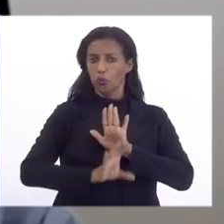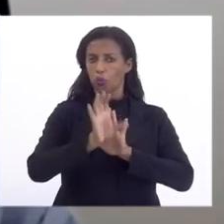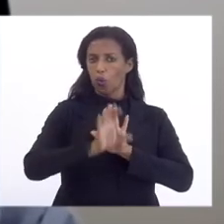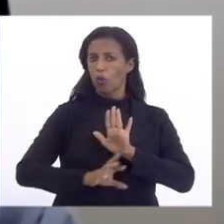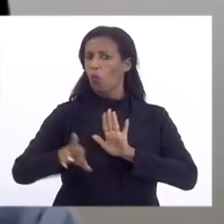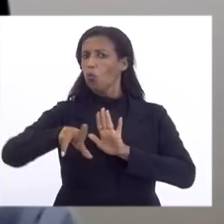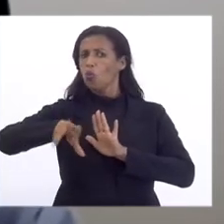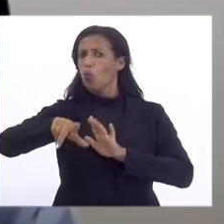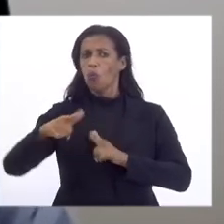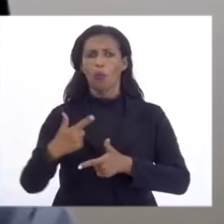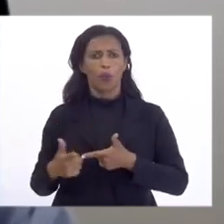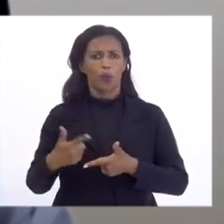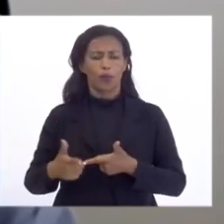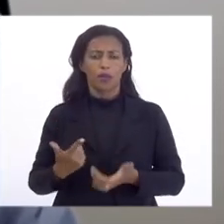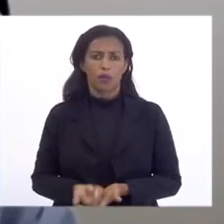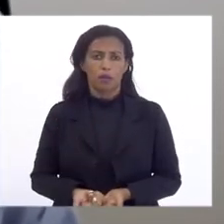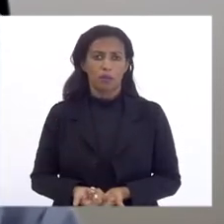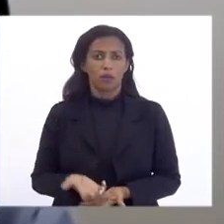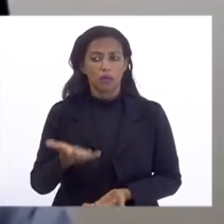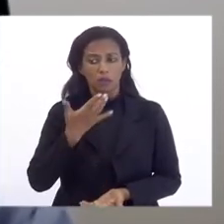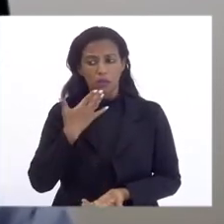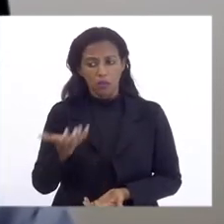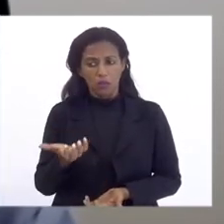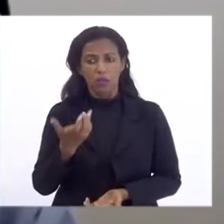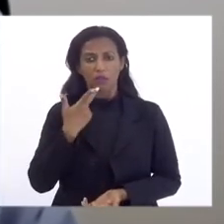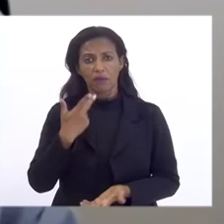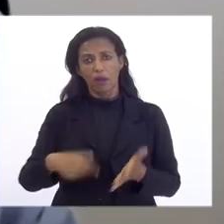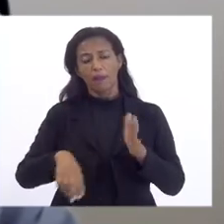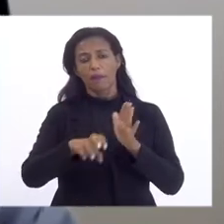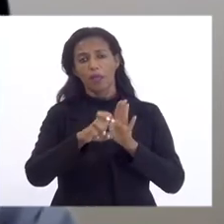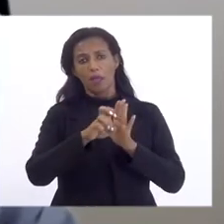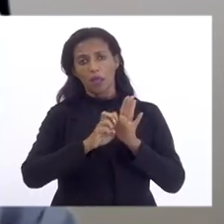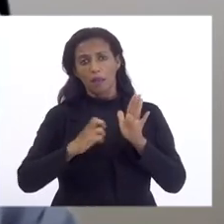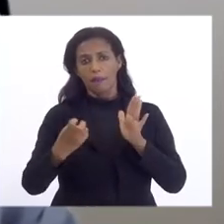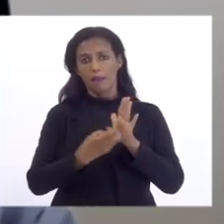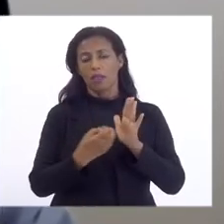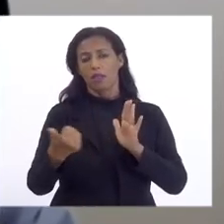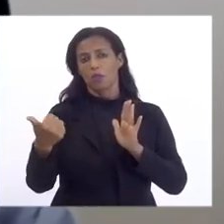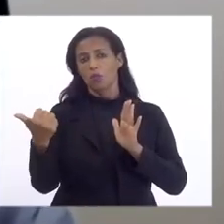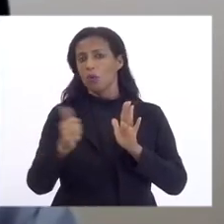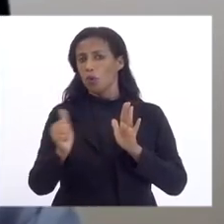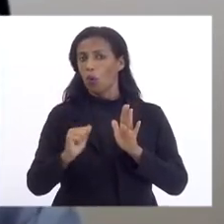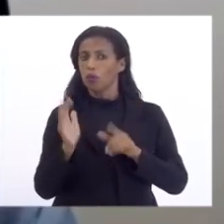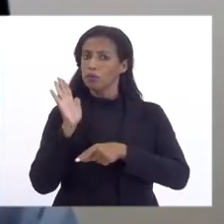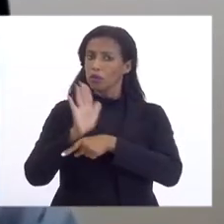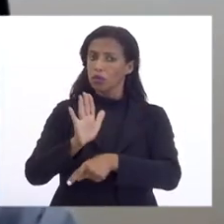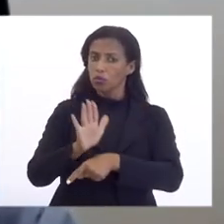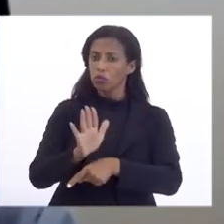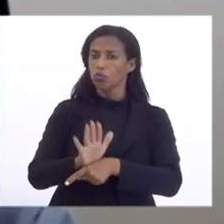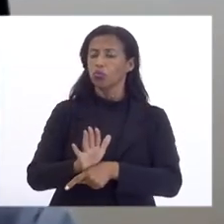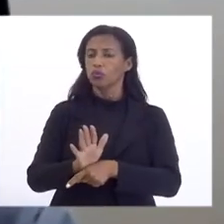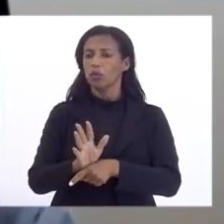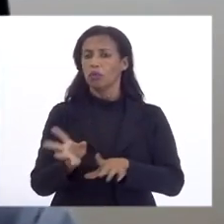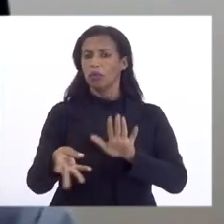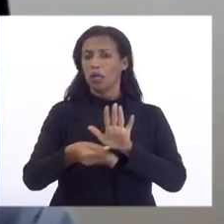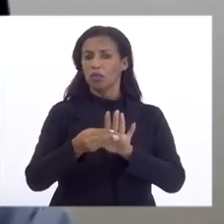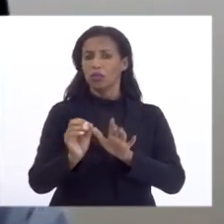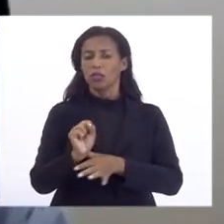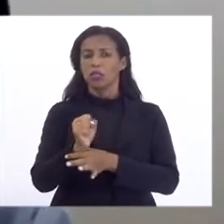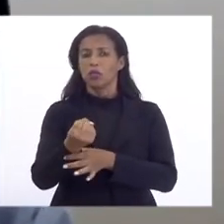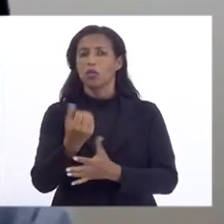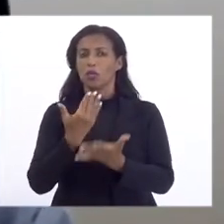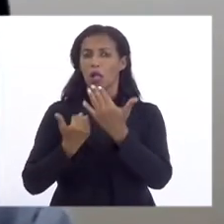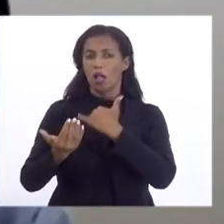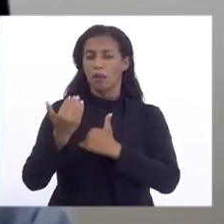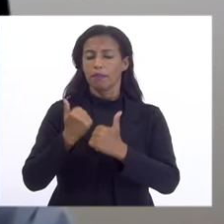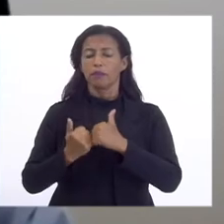nenhum problema. Enfim, então, eu queria defender essa minha emenda número 11, porque eu acho que ela contribui para a agenda da segurança alimentar